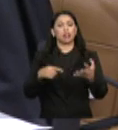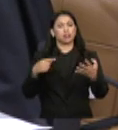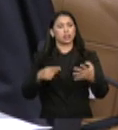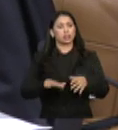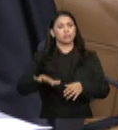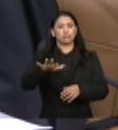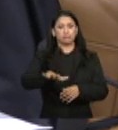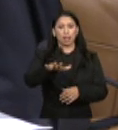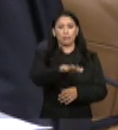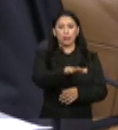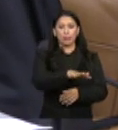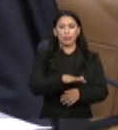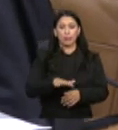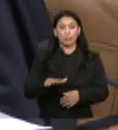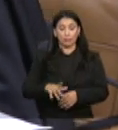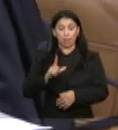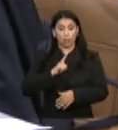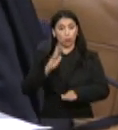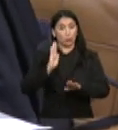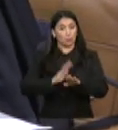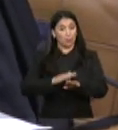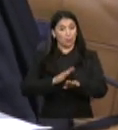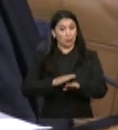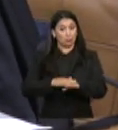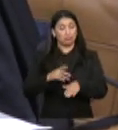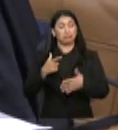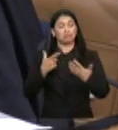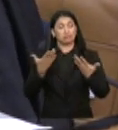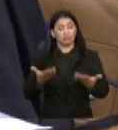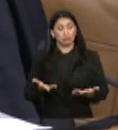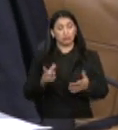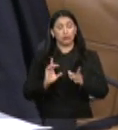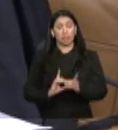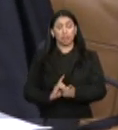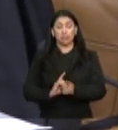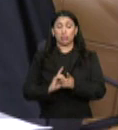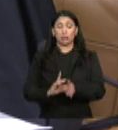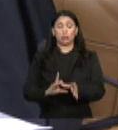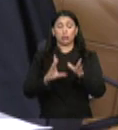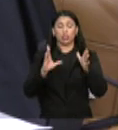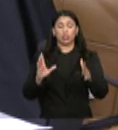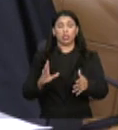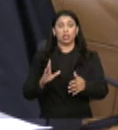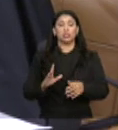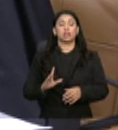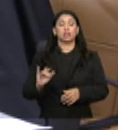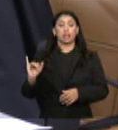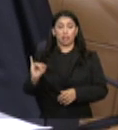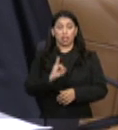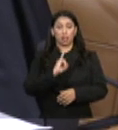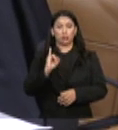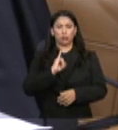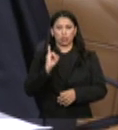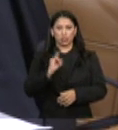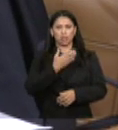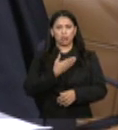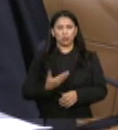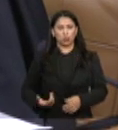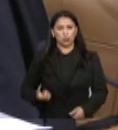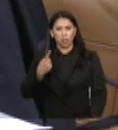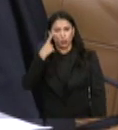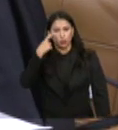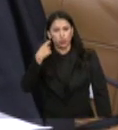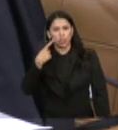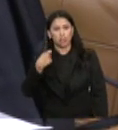na tarefa que eles incumbi de colocar a democracia e o valor público acima dos interesses